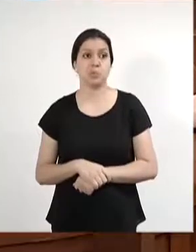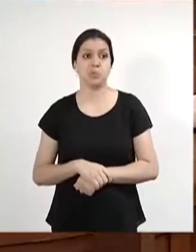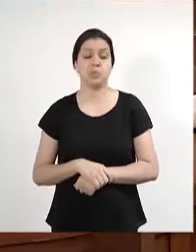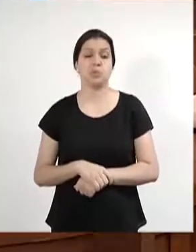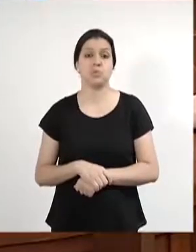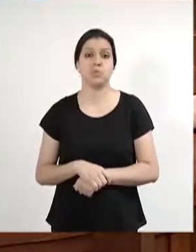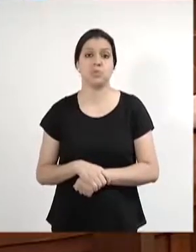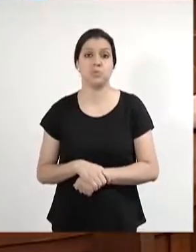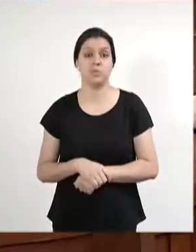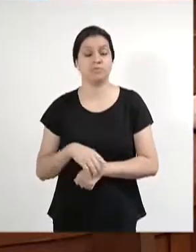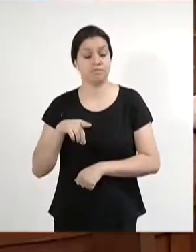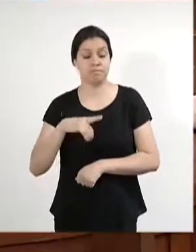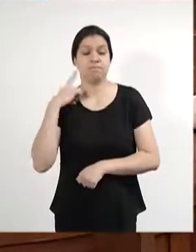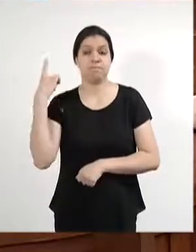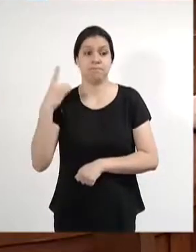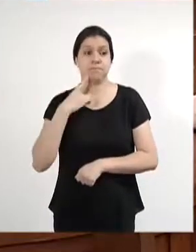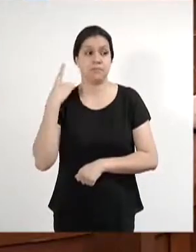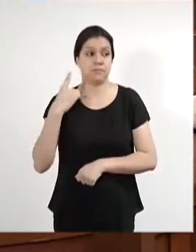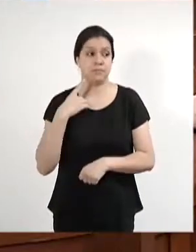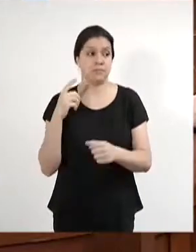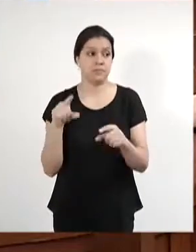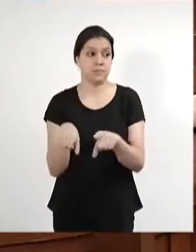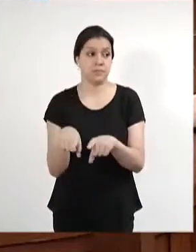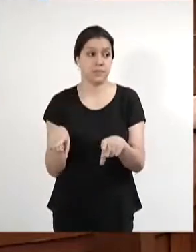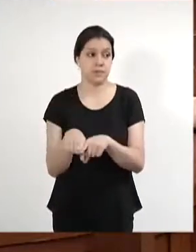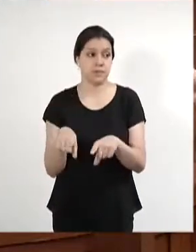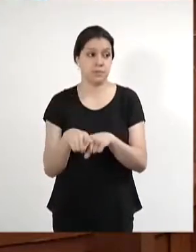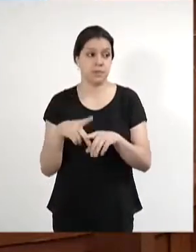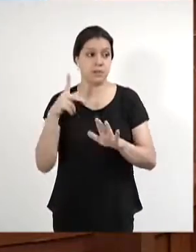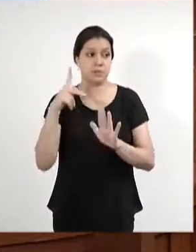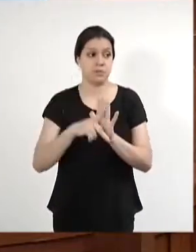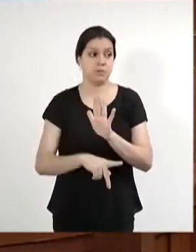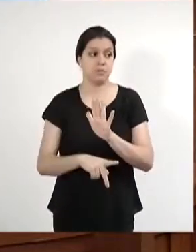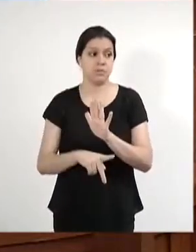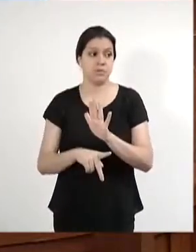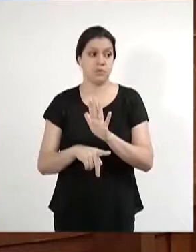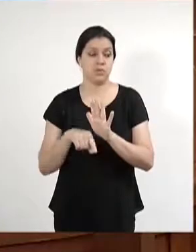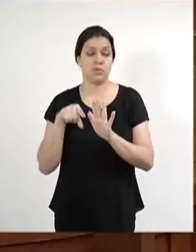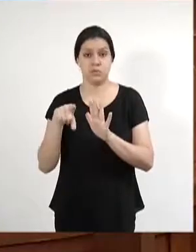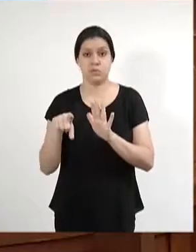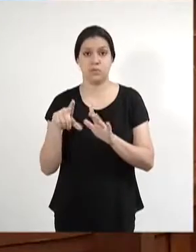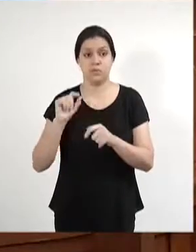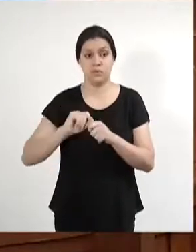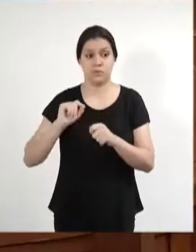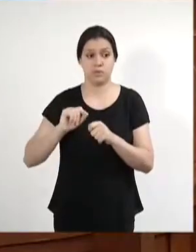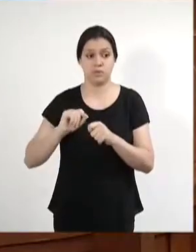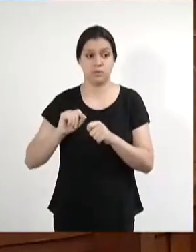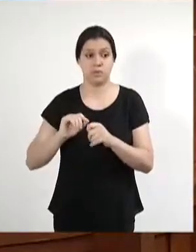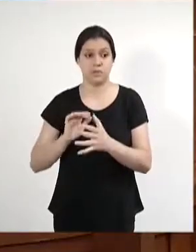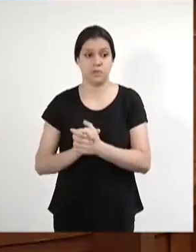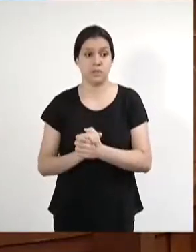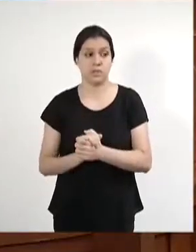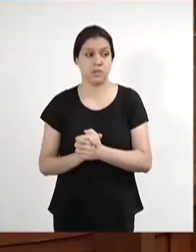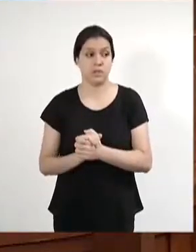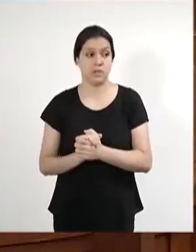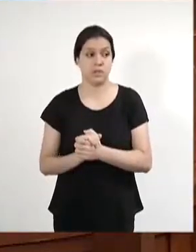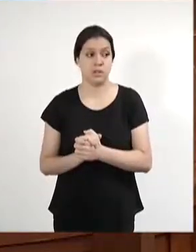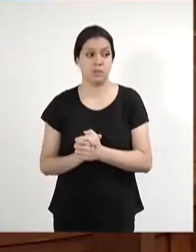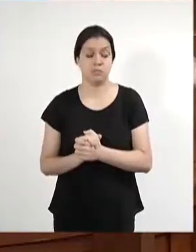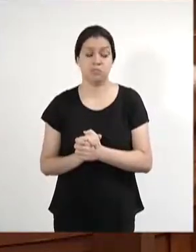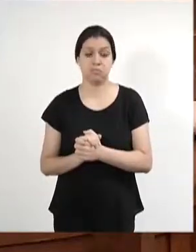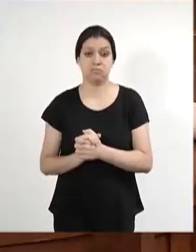parlamentar quanto no seu programa de esclarecimento, que você tem feito muito bem, com muita